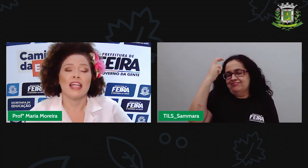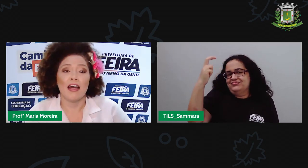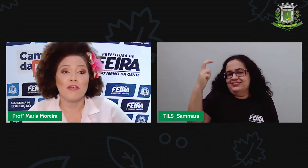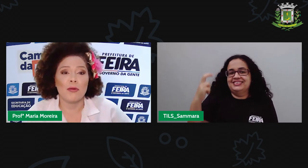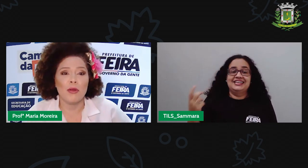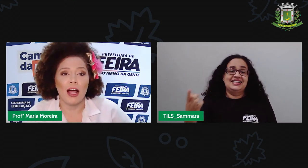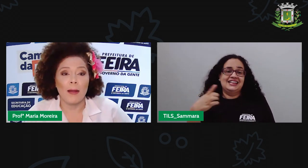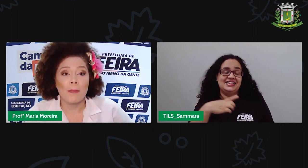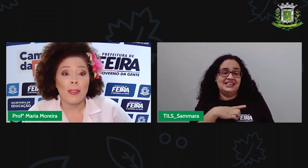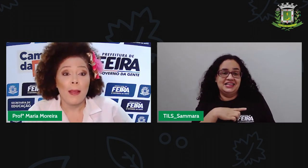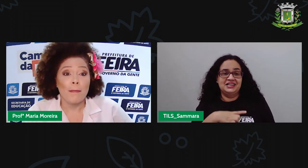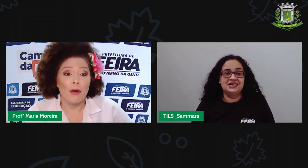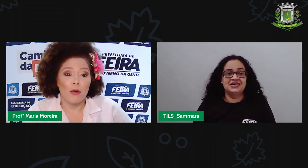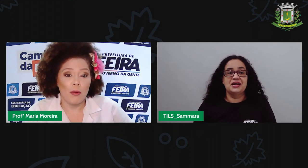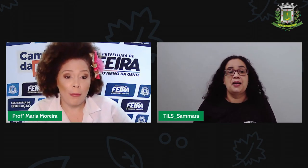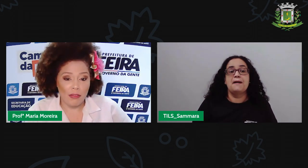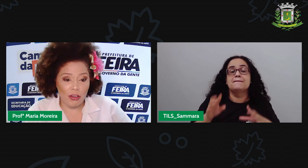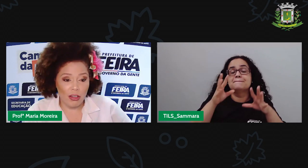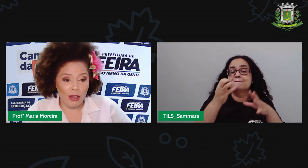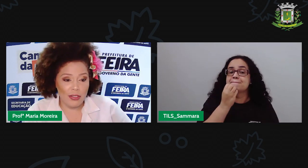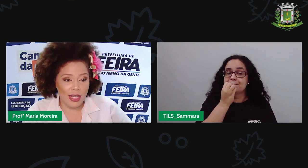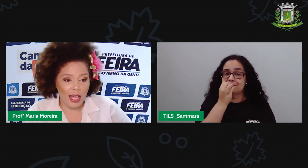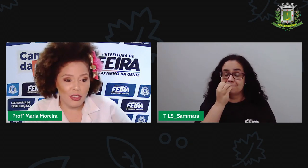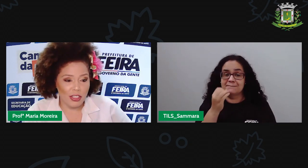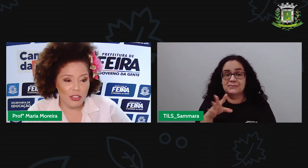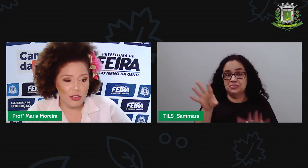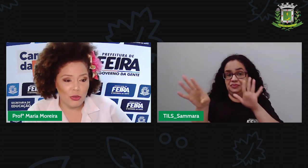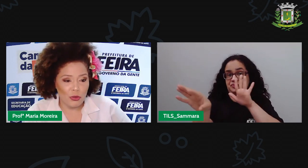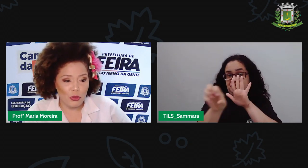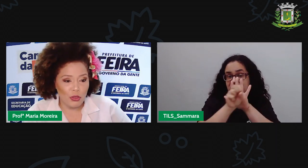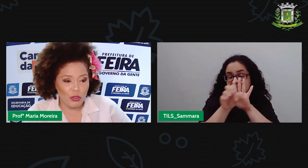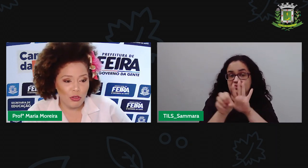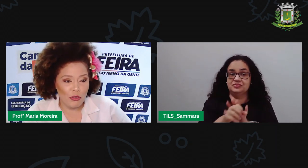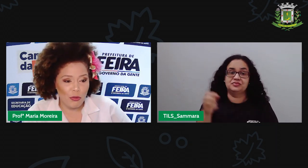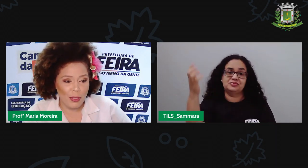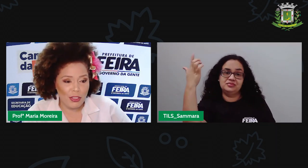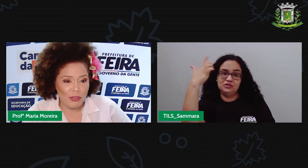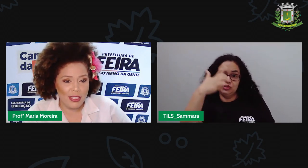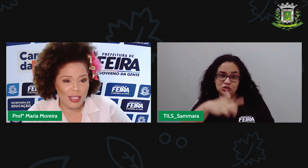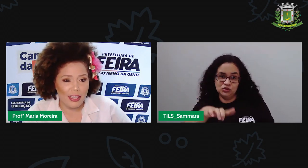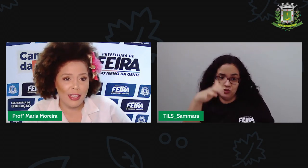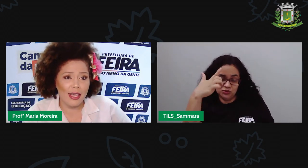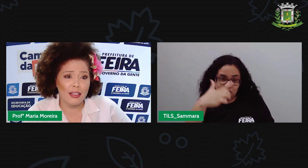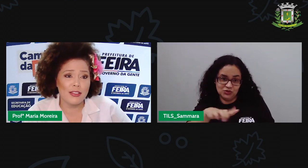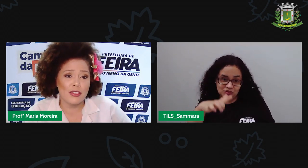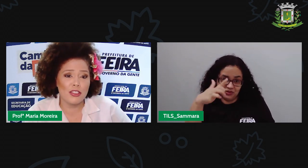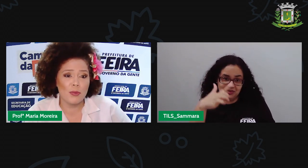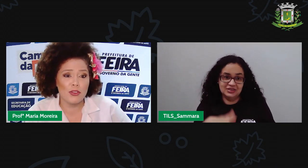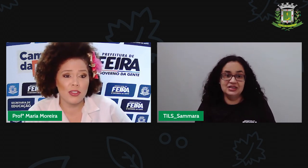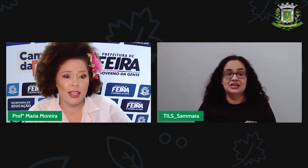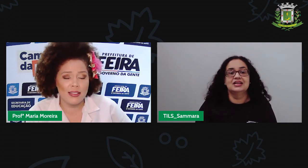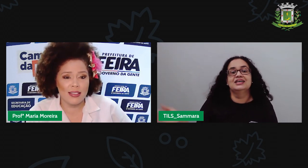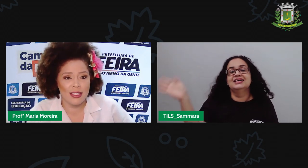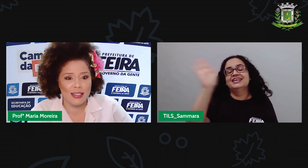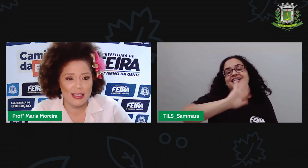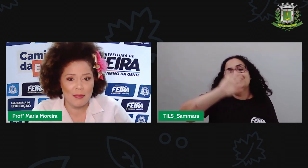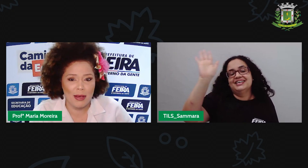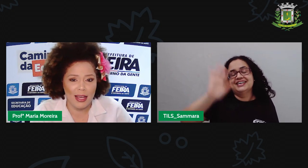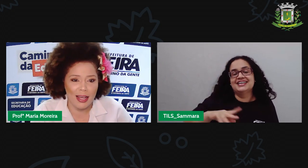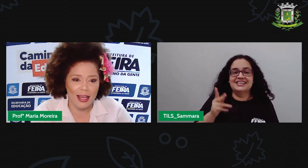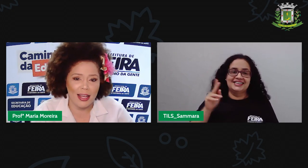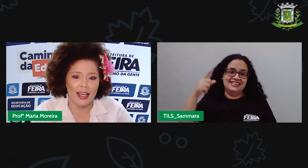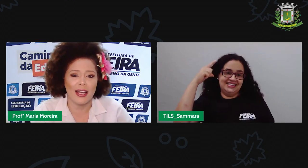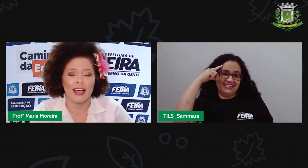tá? vamos lá bom a prova vai colocar o slide aqui de novo pra gente fazer né? nossa despedidazinha